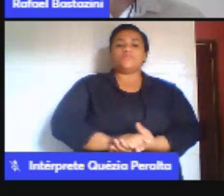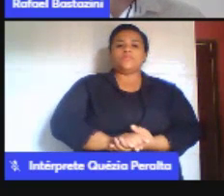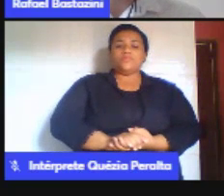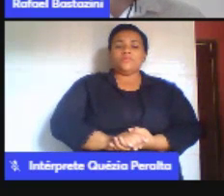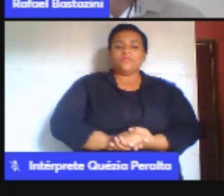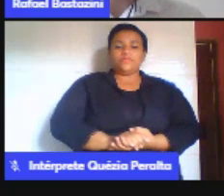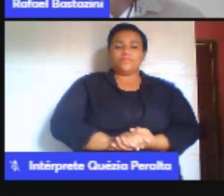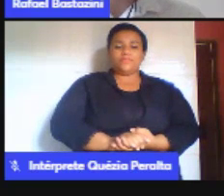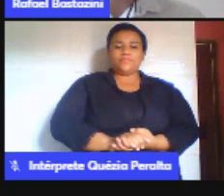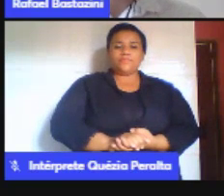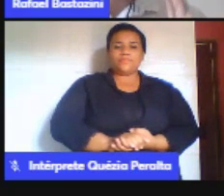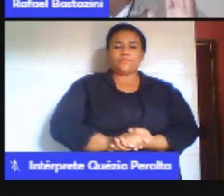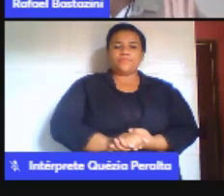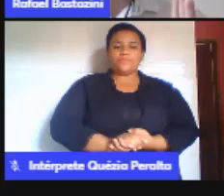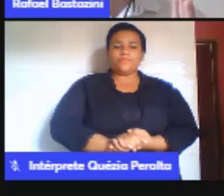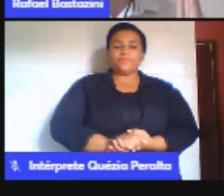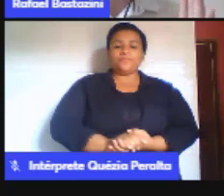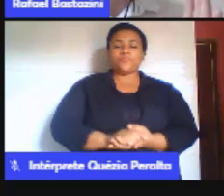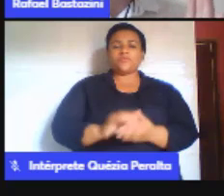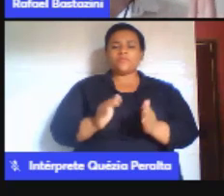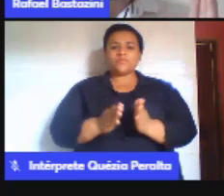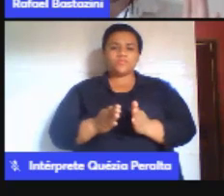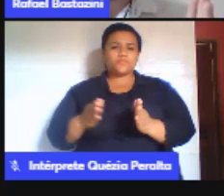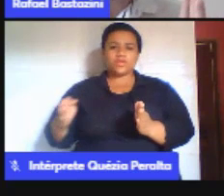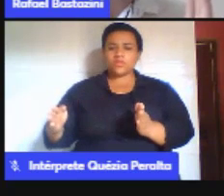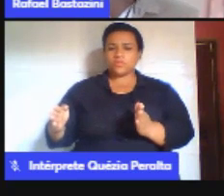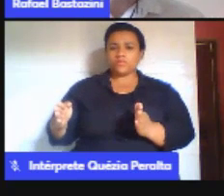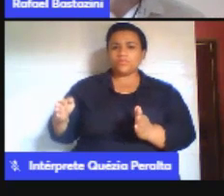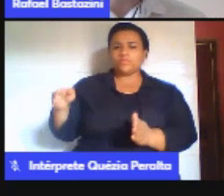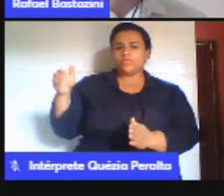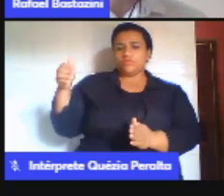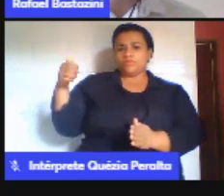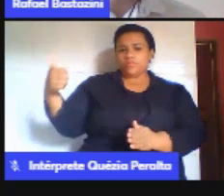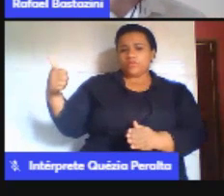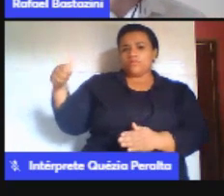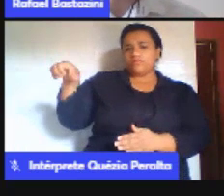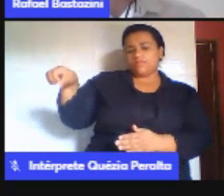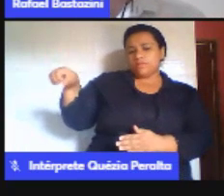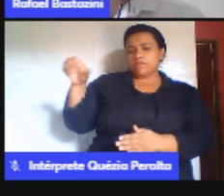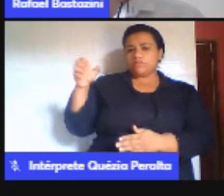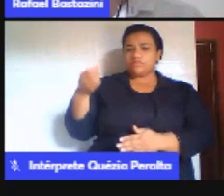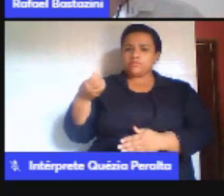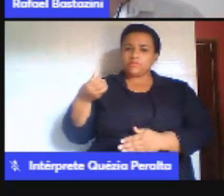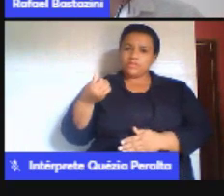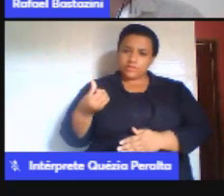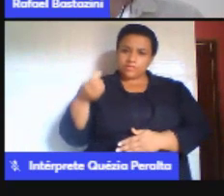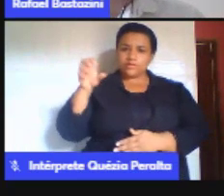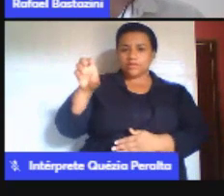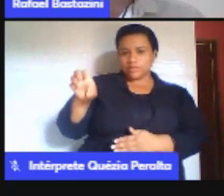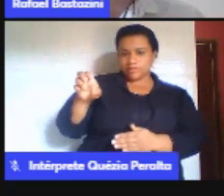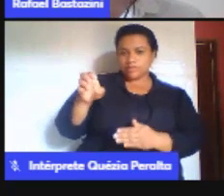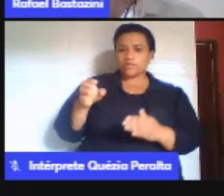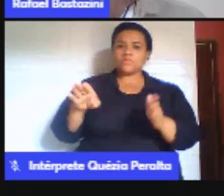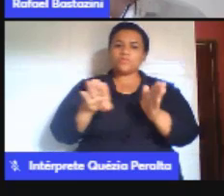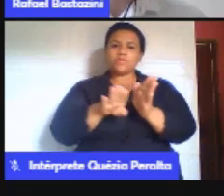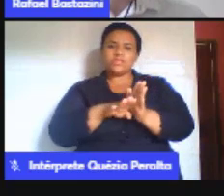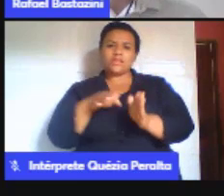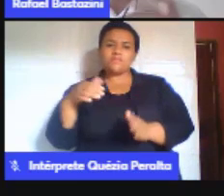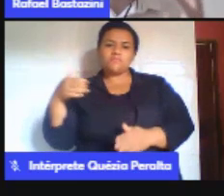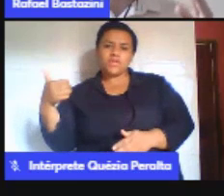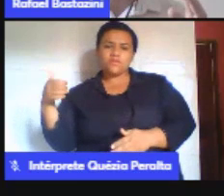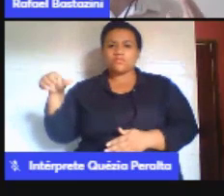recorte temporal analisado é entre 1965 e